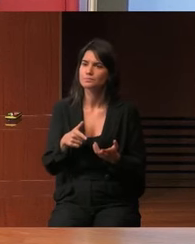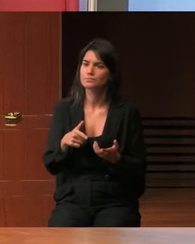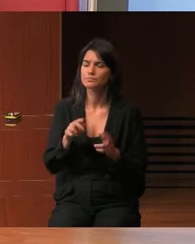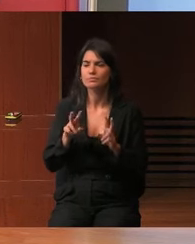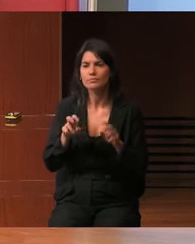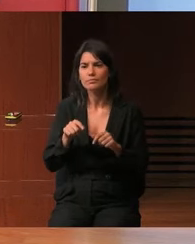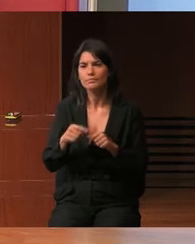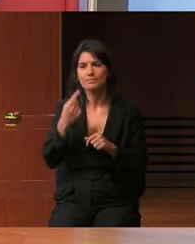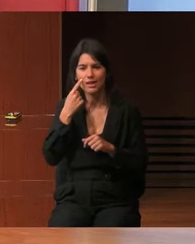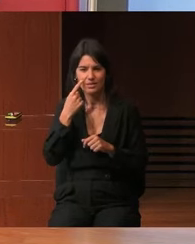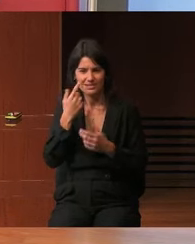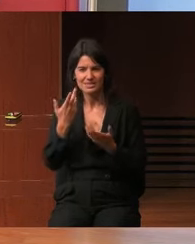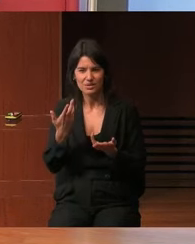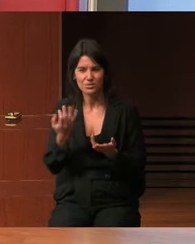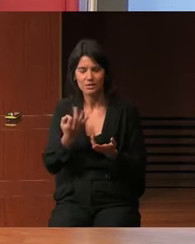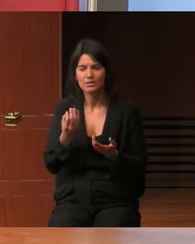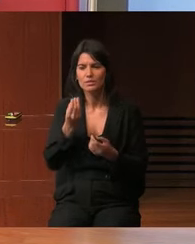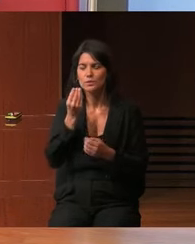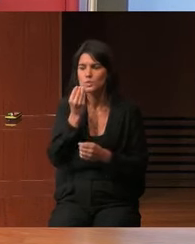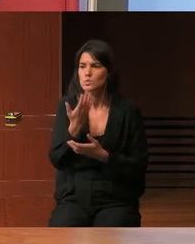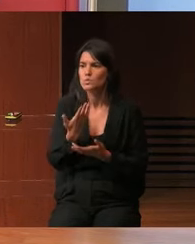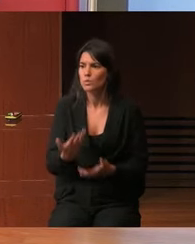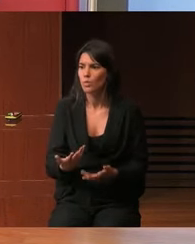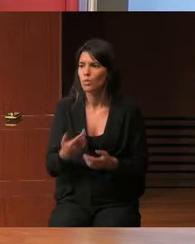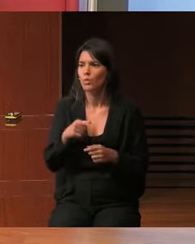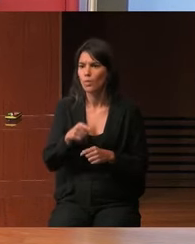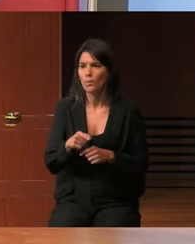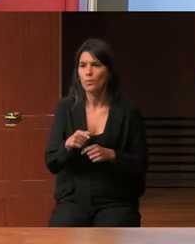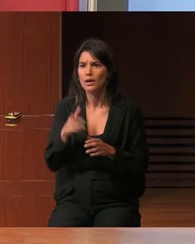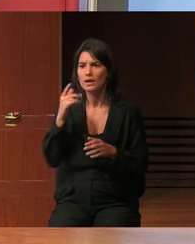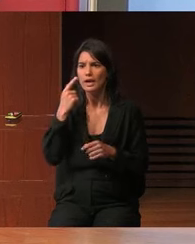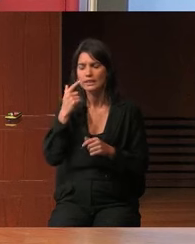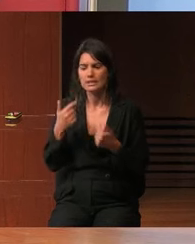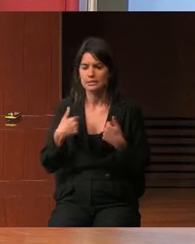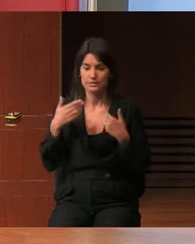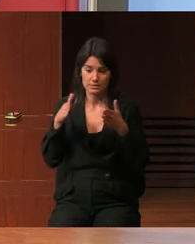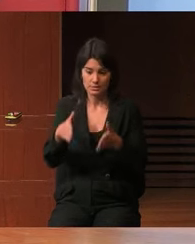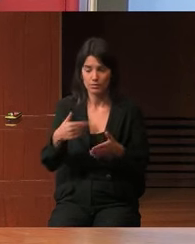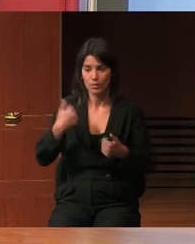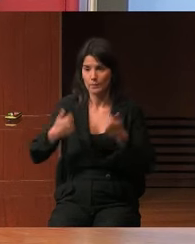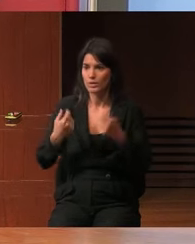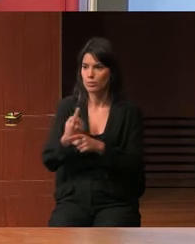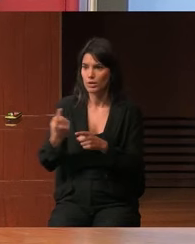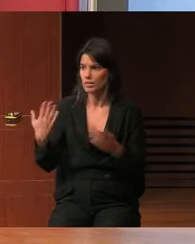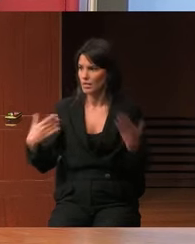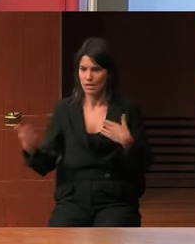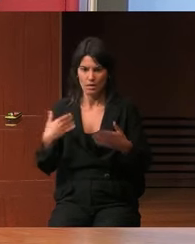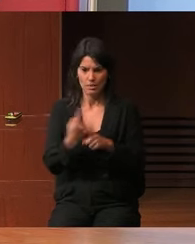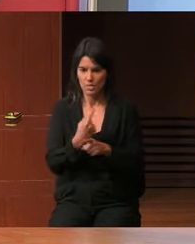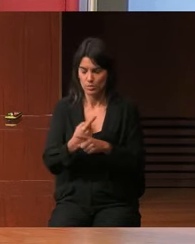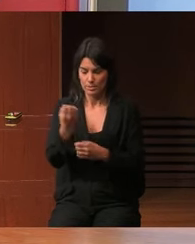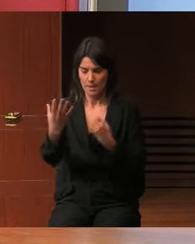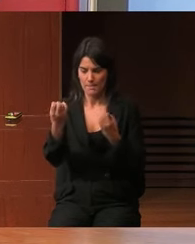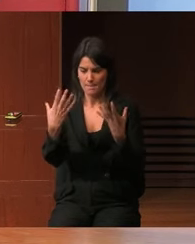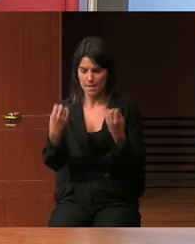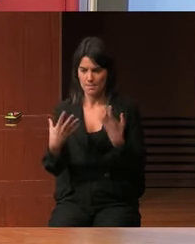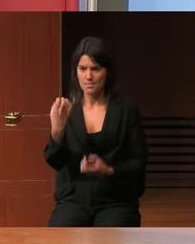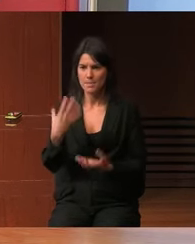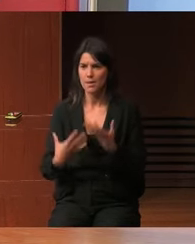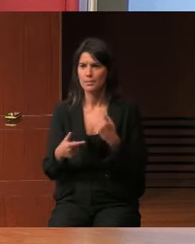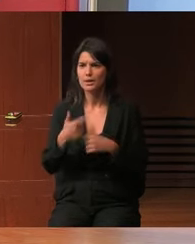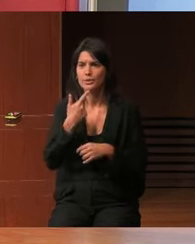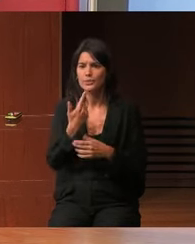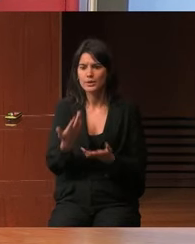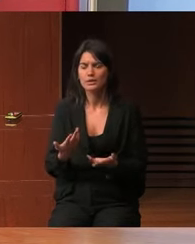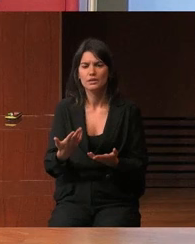desta questão da atenção, não é? Como é que eu compito num mercado de atenção com imensas coisas que me são dadas muito rapidamente, muito pouco, em